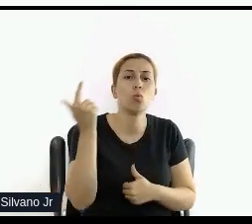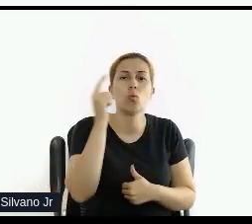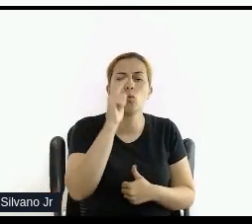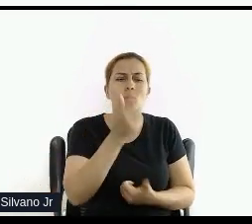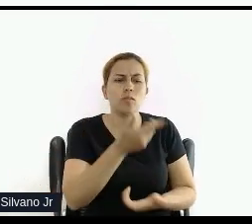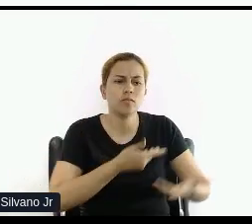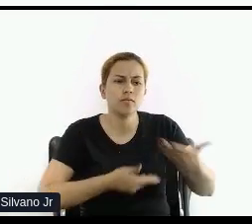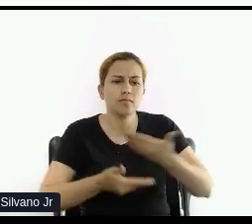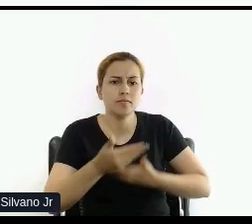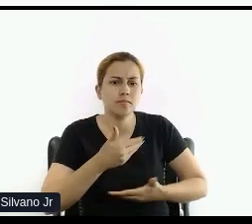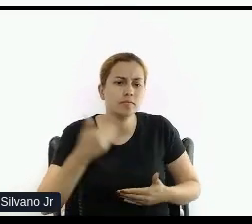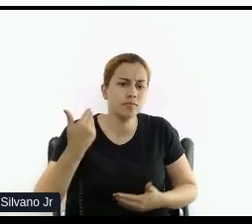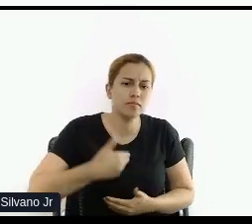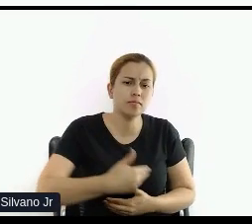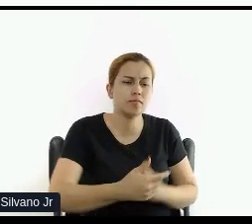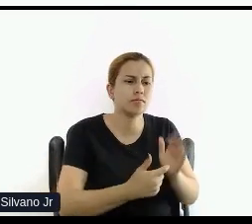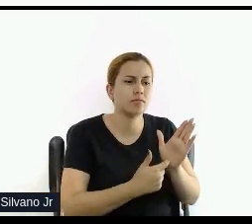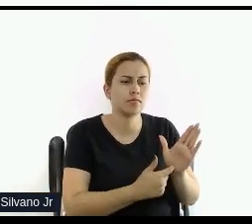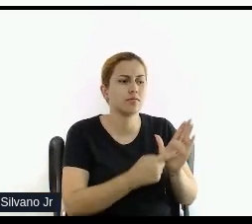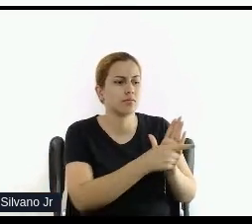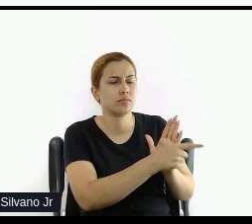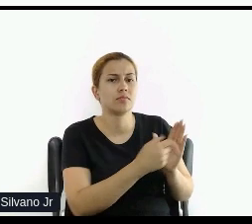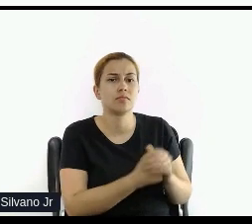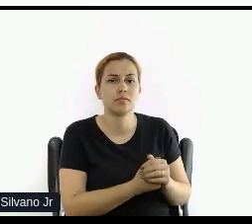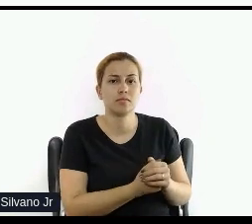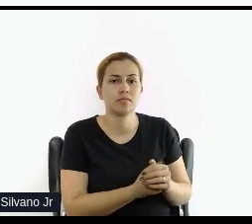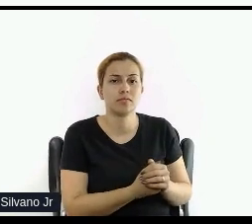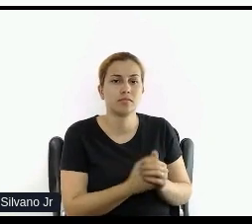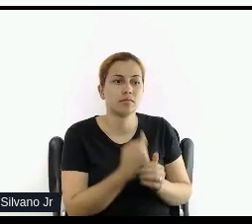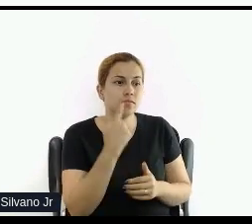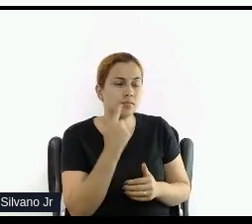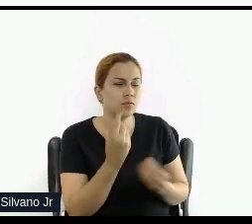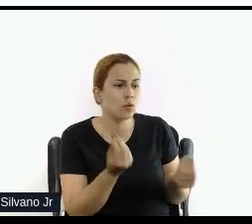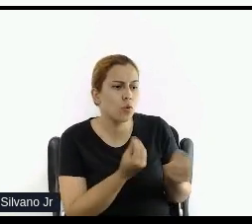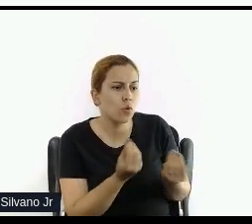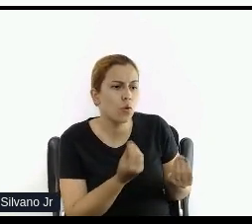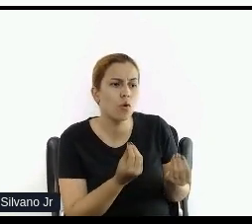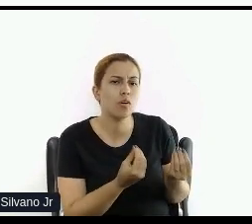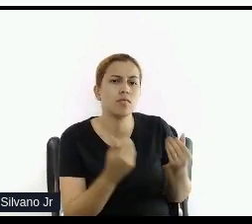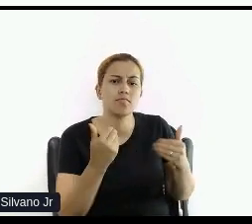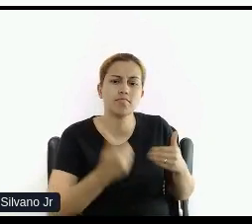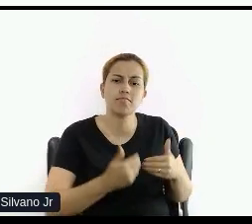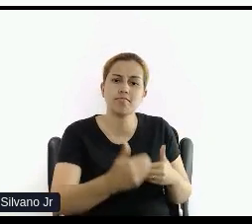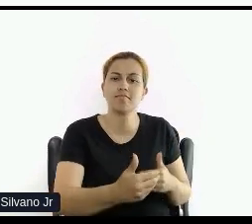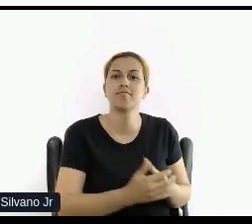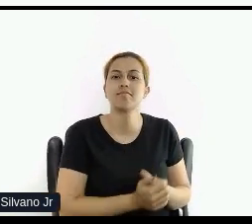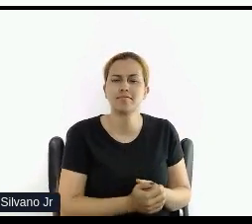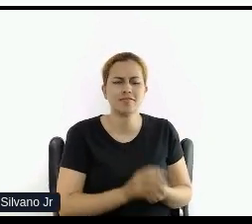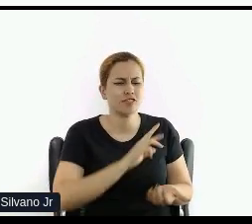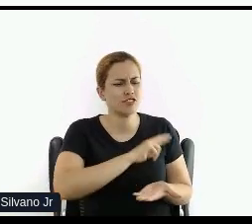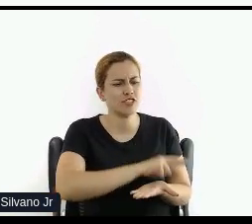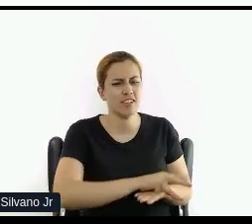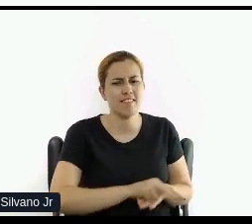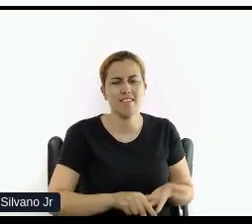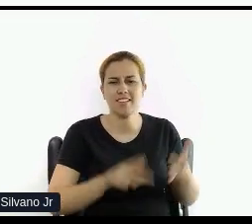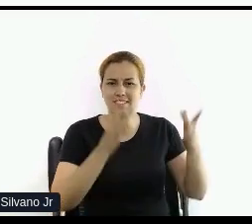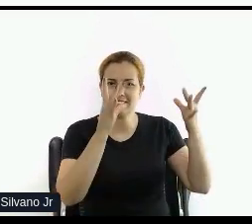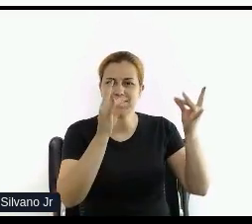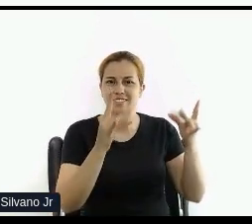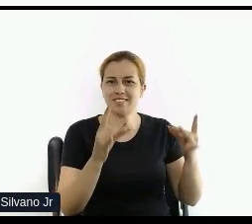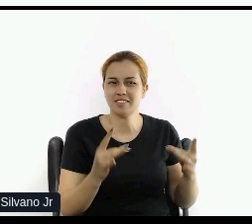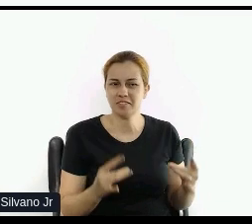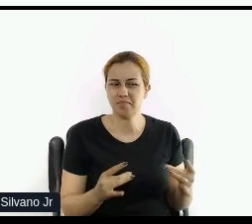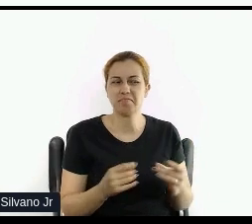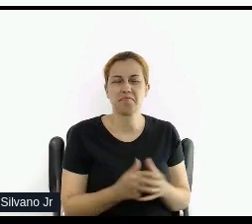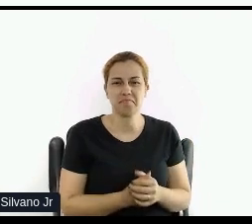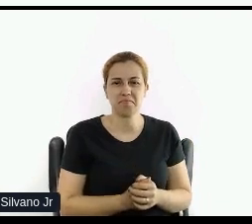para a imagem, né? Aspectos da descrição dela, então coloquei vários detalhes aqui nesse